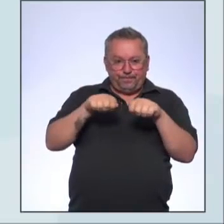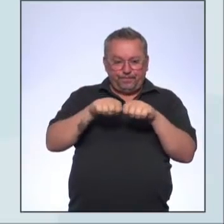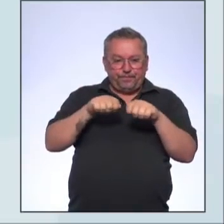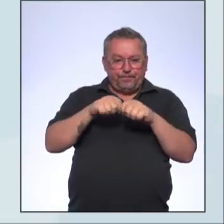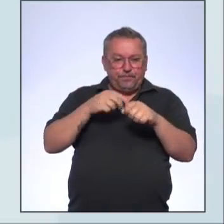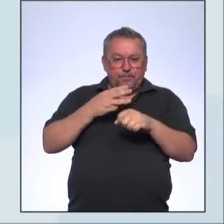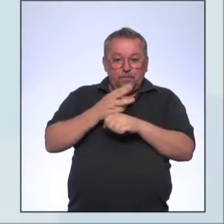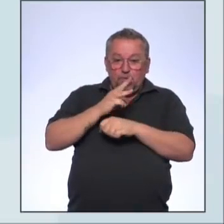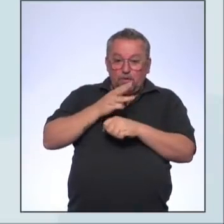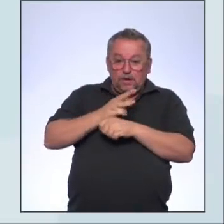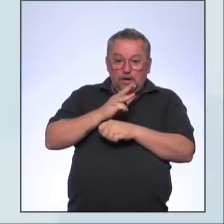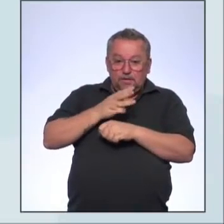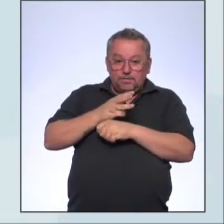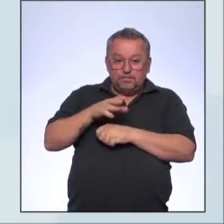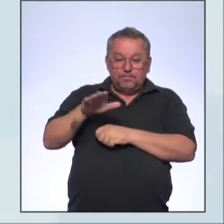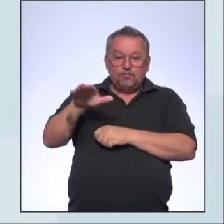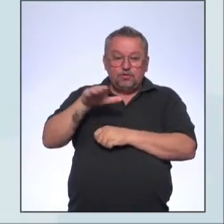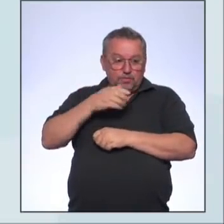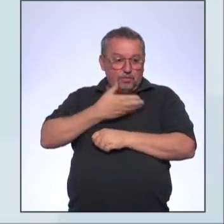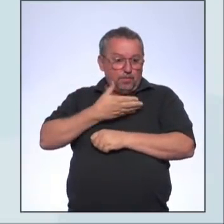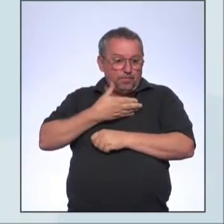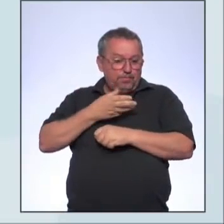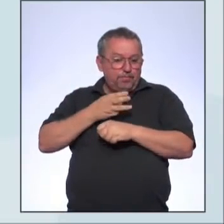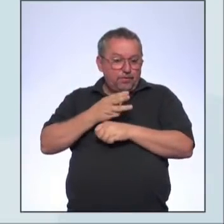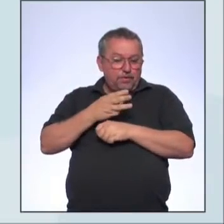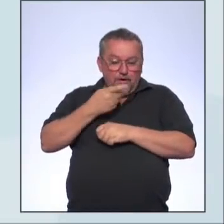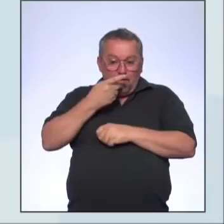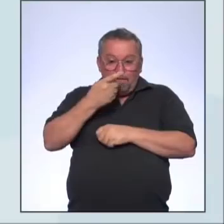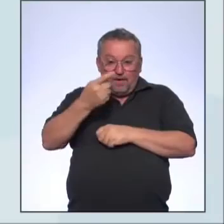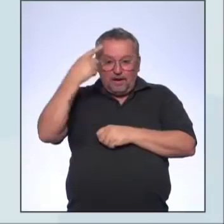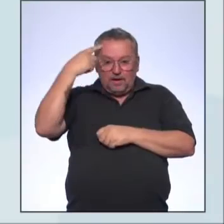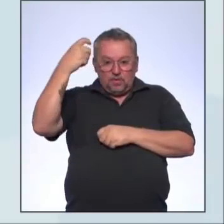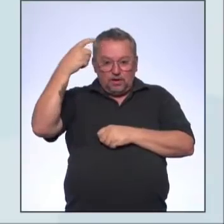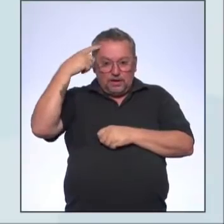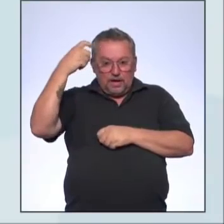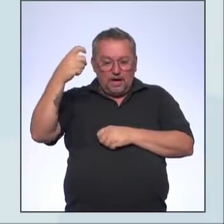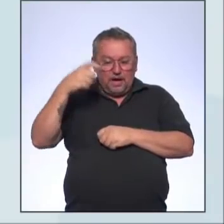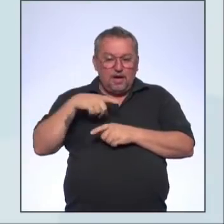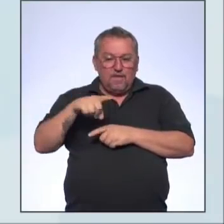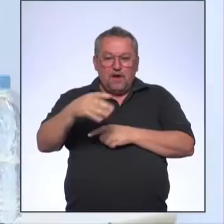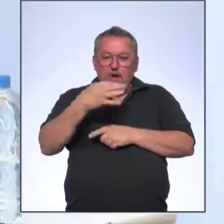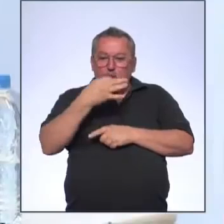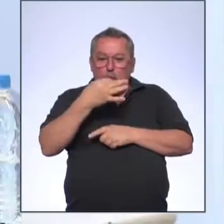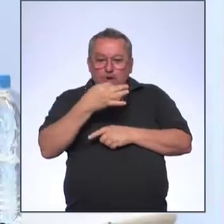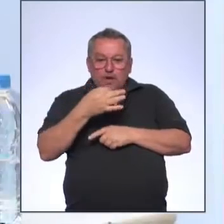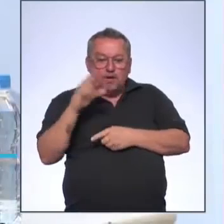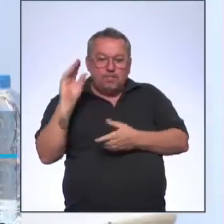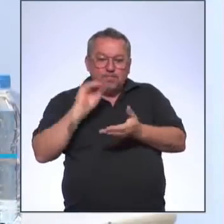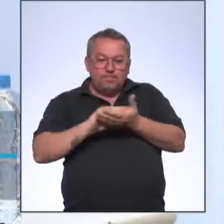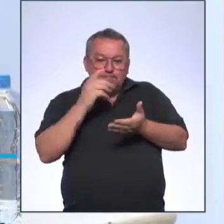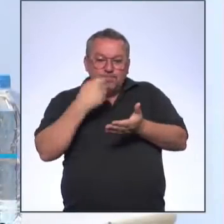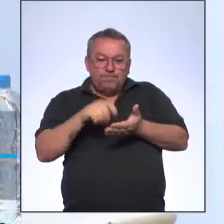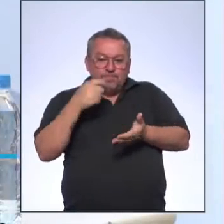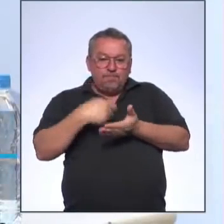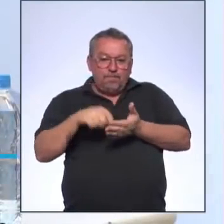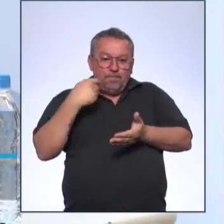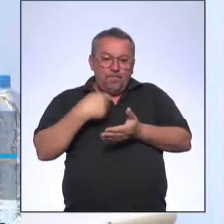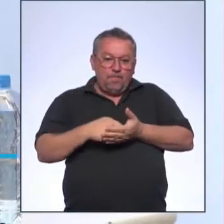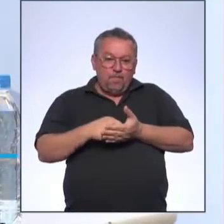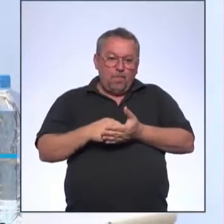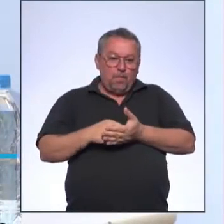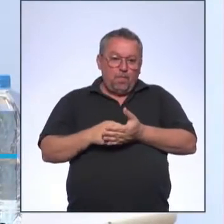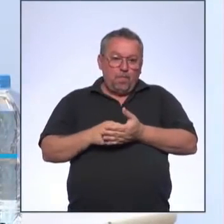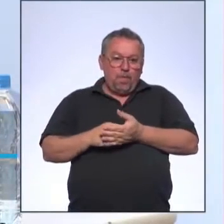WhatsApp. Chama seu amigo, joga sua ideia para ele, recebe de volta, anota num caderninho tudo o que ele